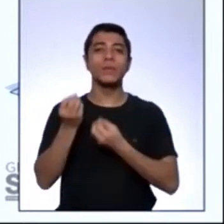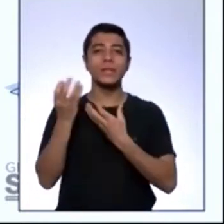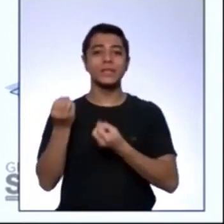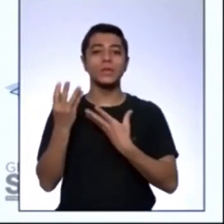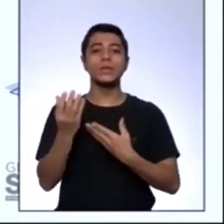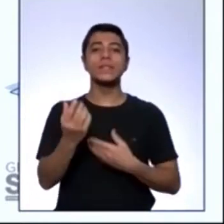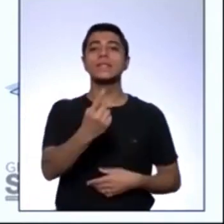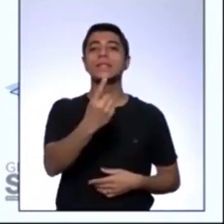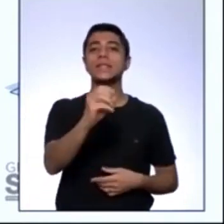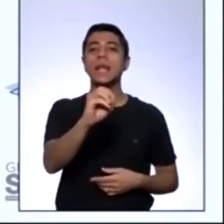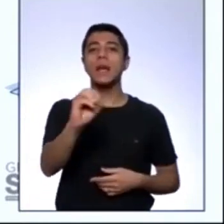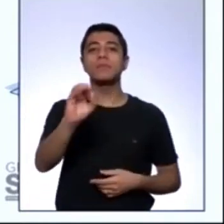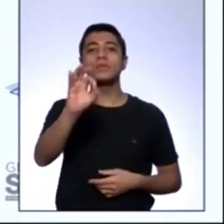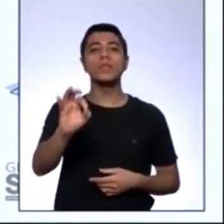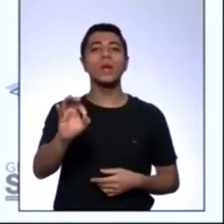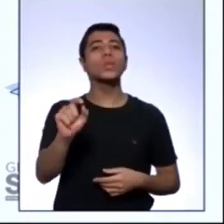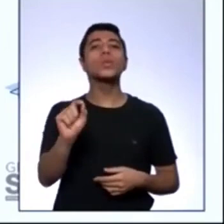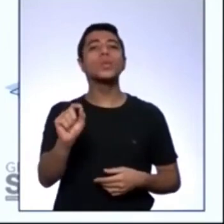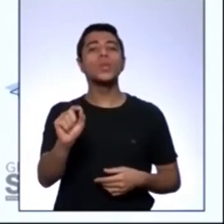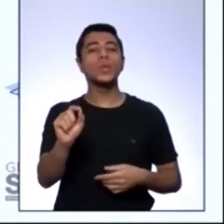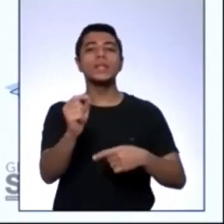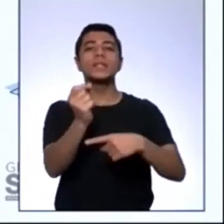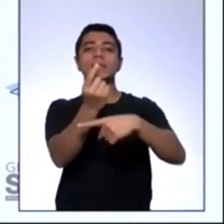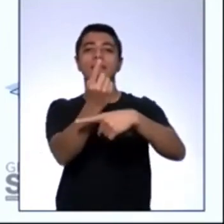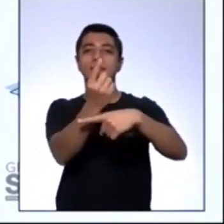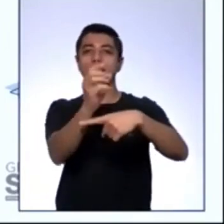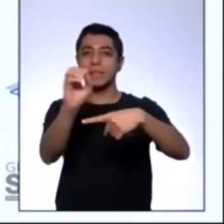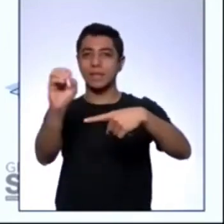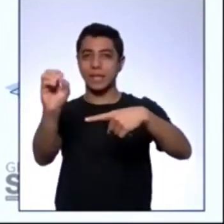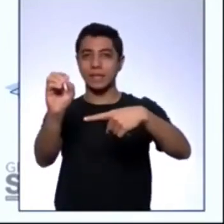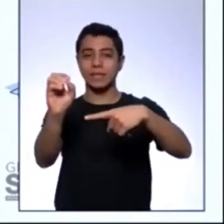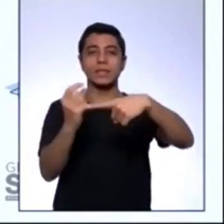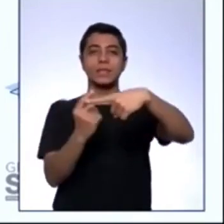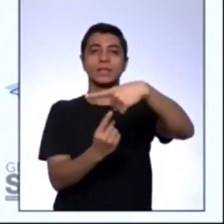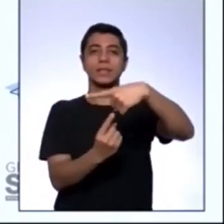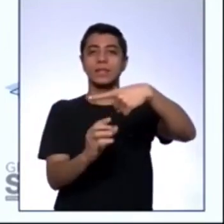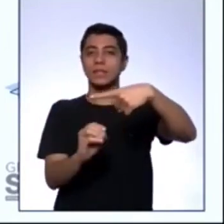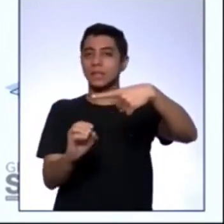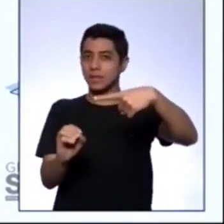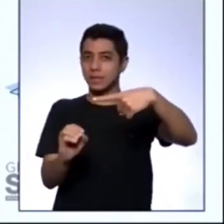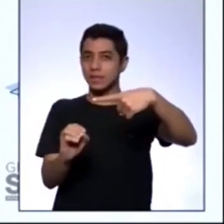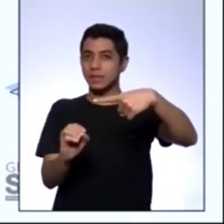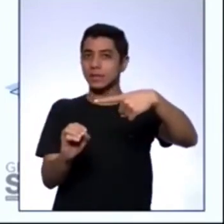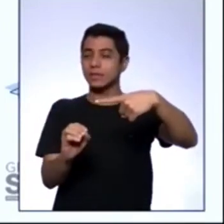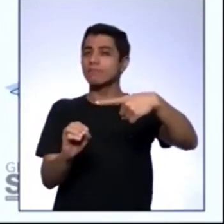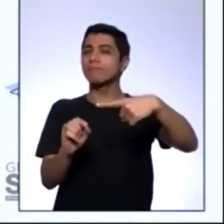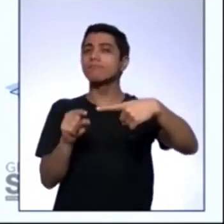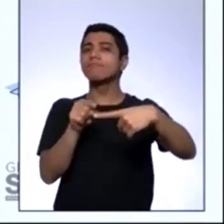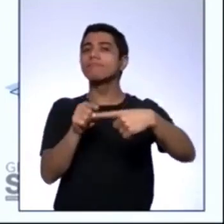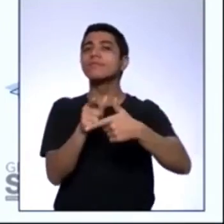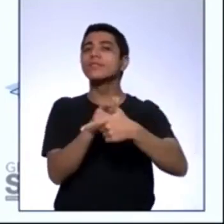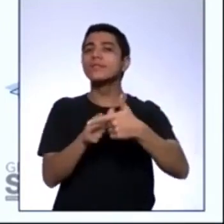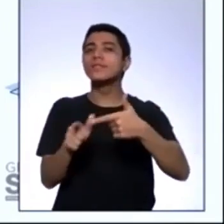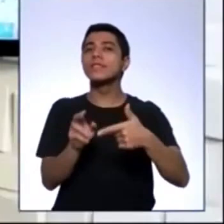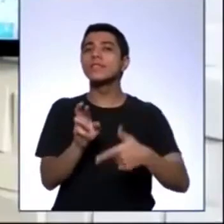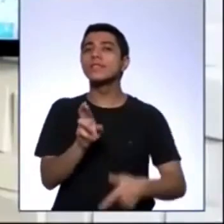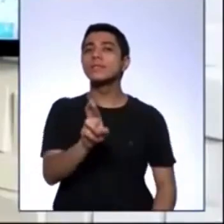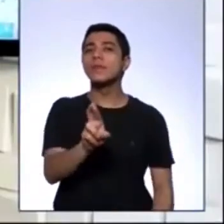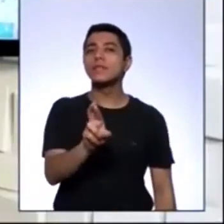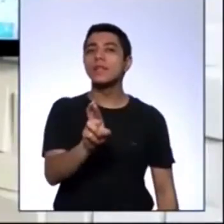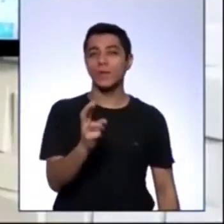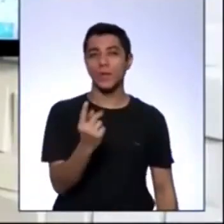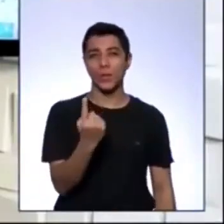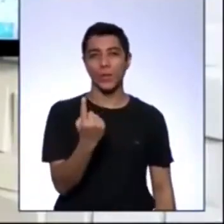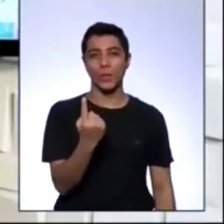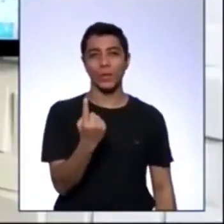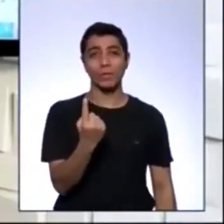sem dividido por cento é o nosso 100% que no caso vai dar o número um até